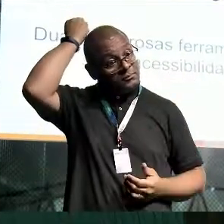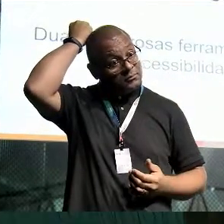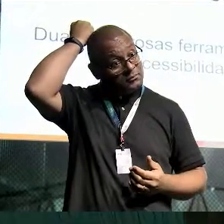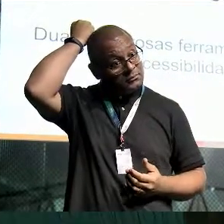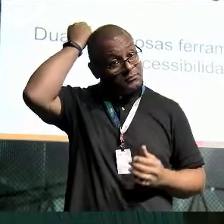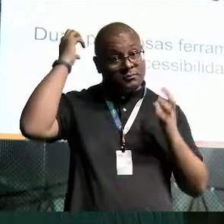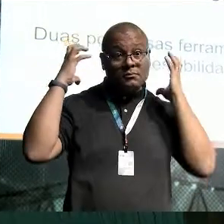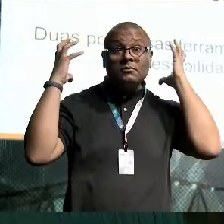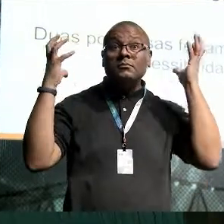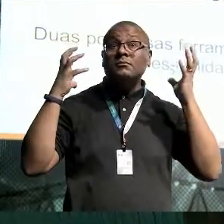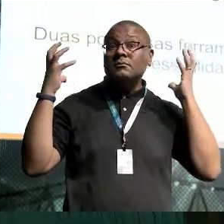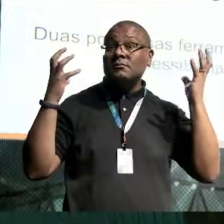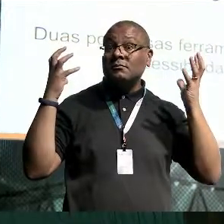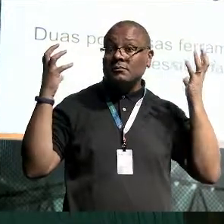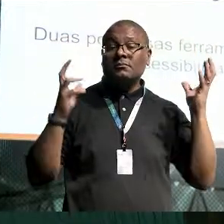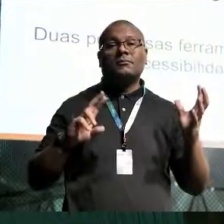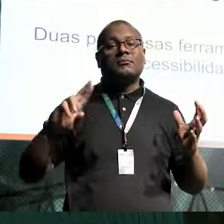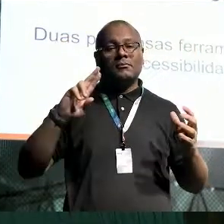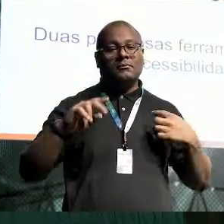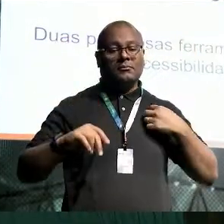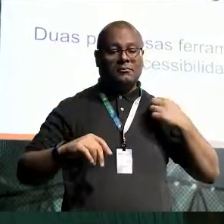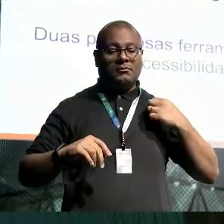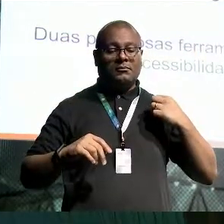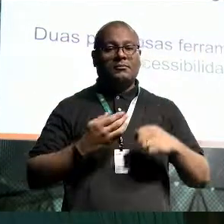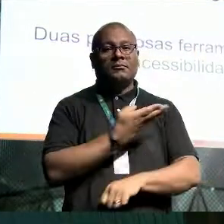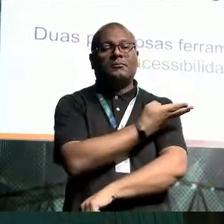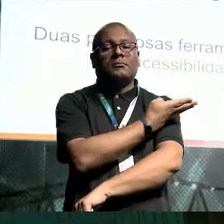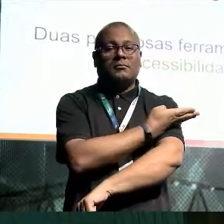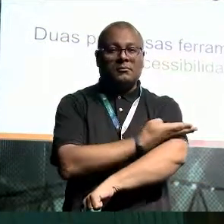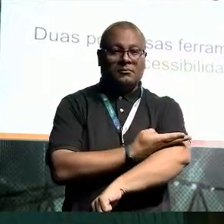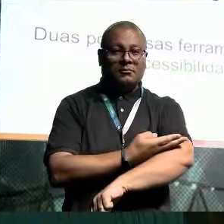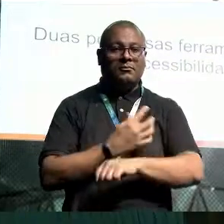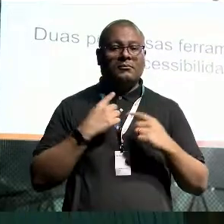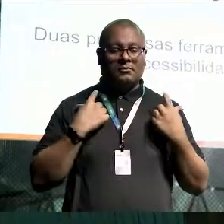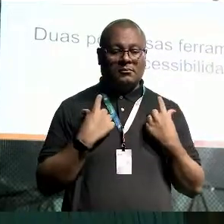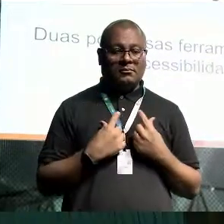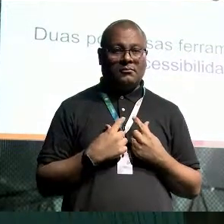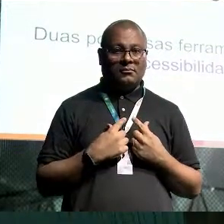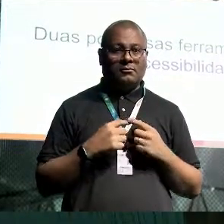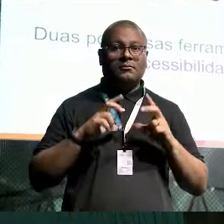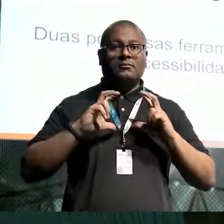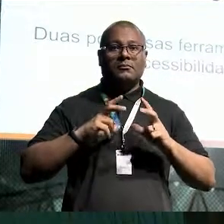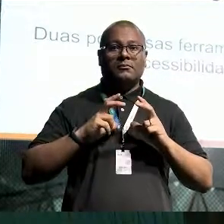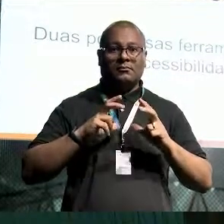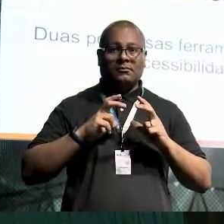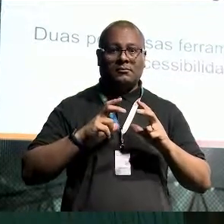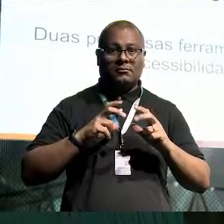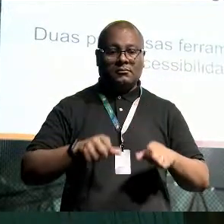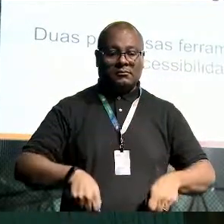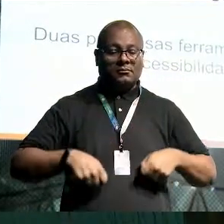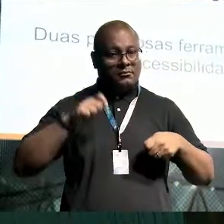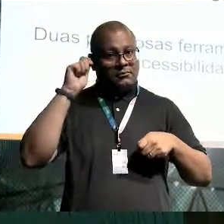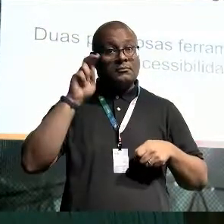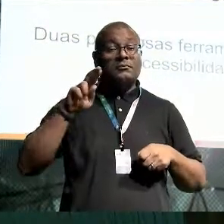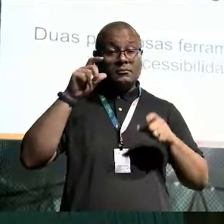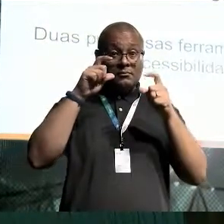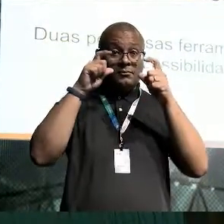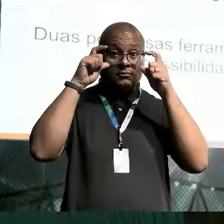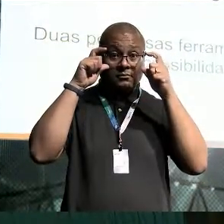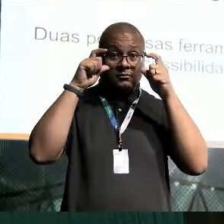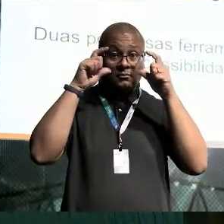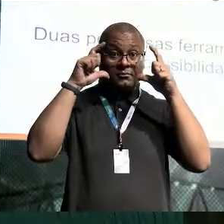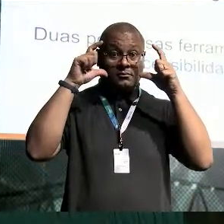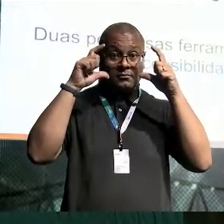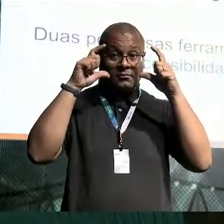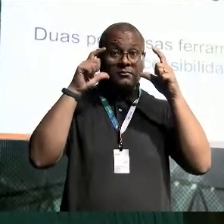amarrado, cacheado. Eu estou usando uma camisa branca com o cordão do TDC e uma calça preta. Eu uso óculos